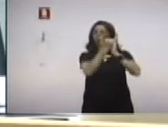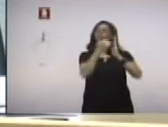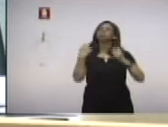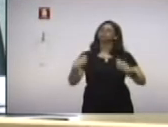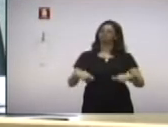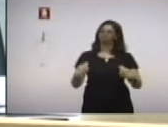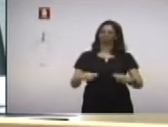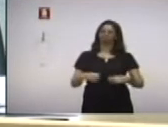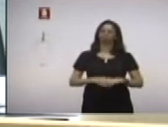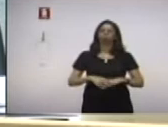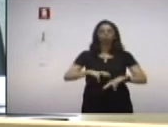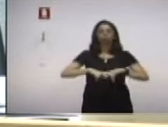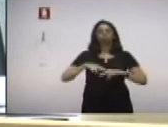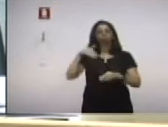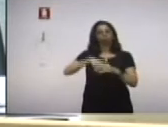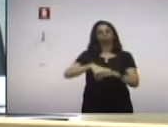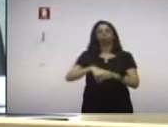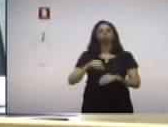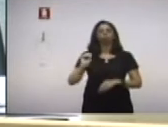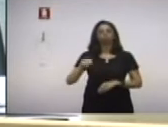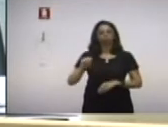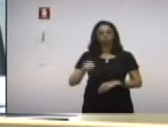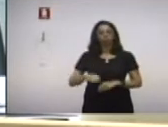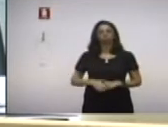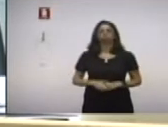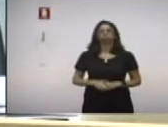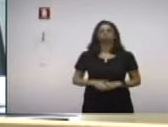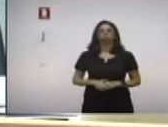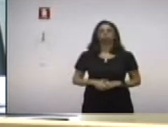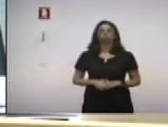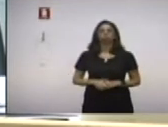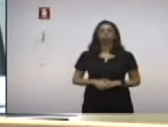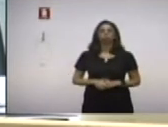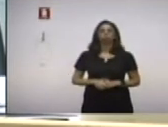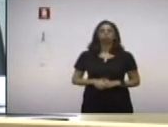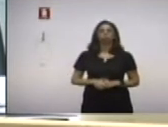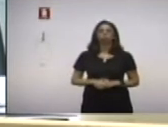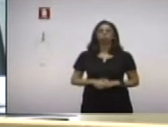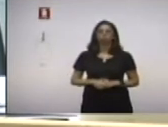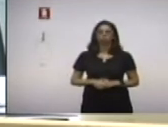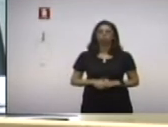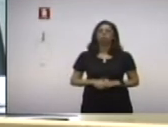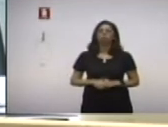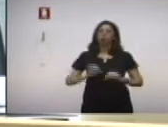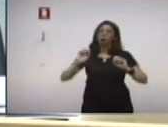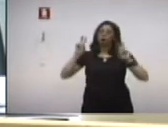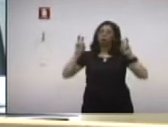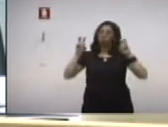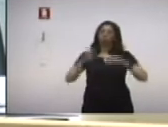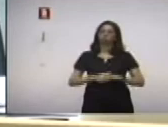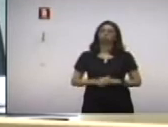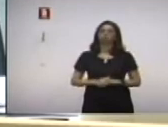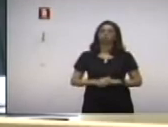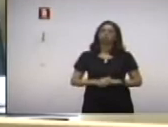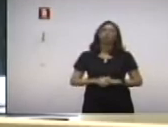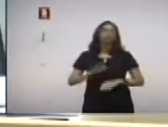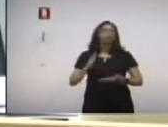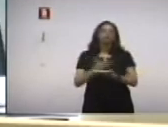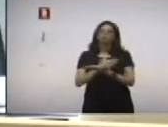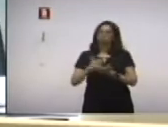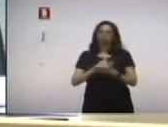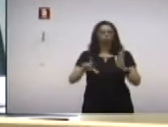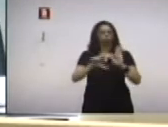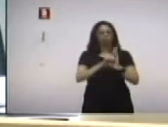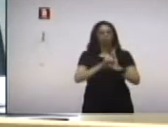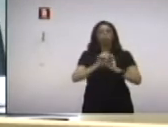votar favoravelmente que frisando que não precisaria de estar na lei para Sabesp cumprir a sua obrigação